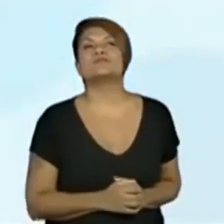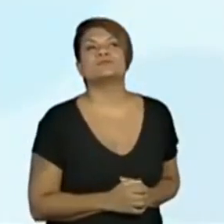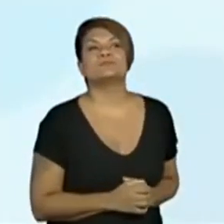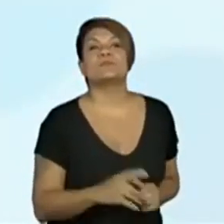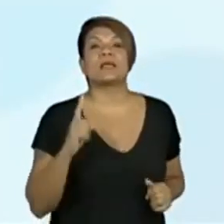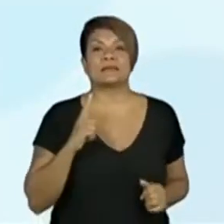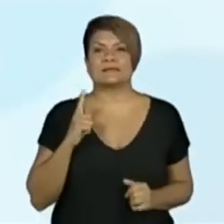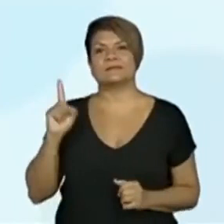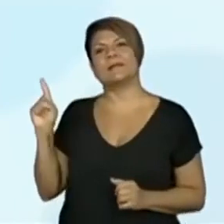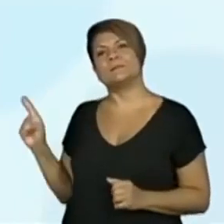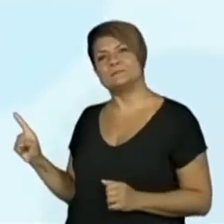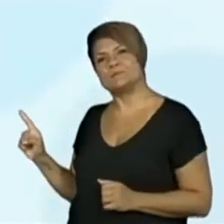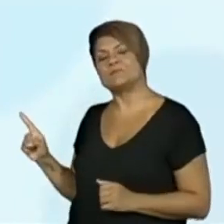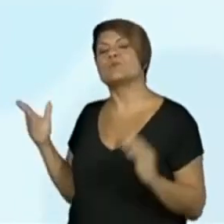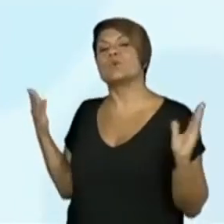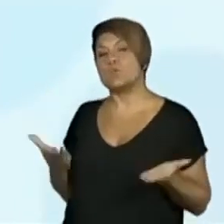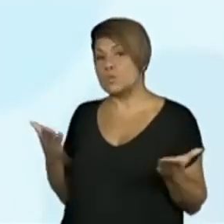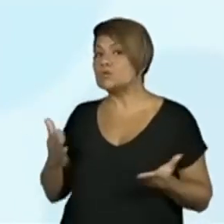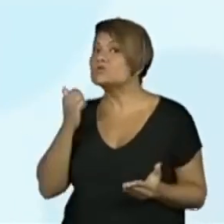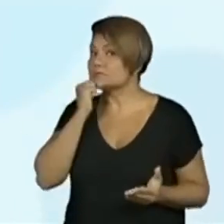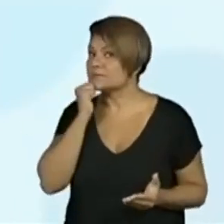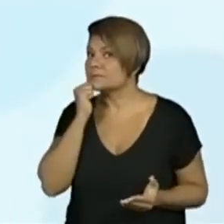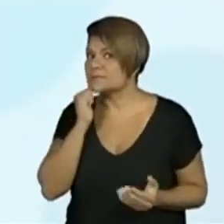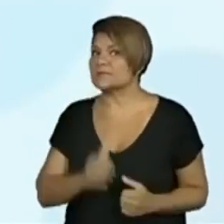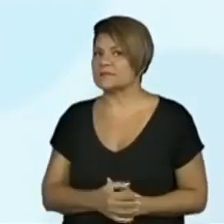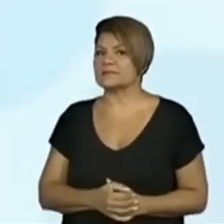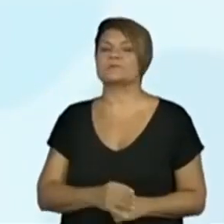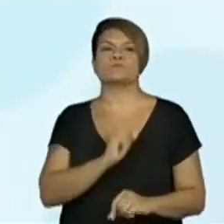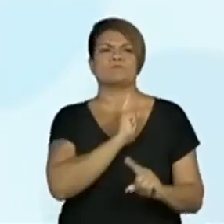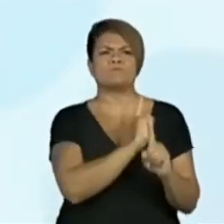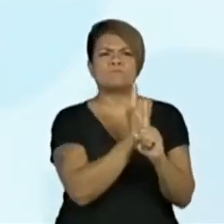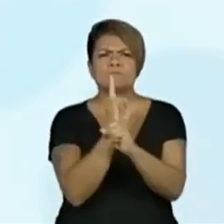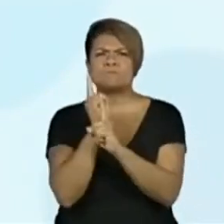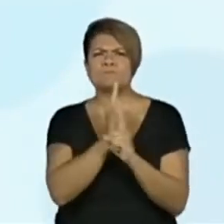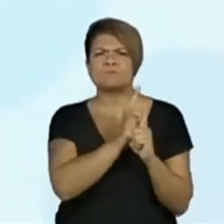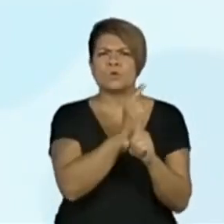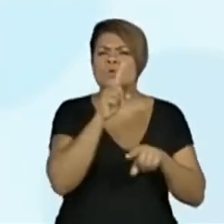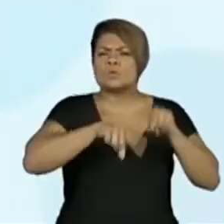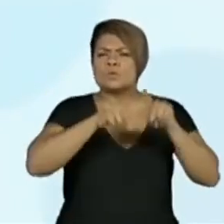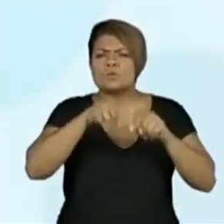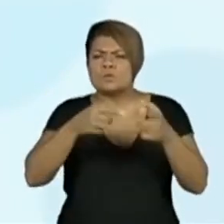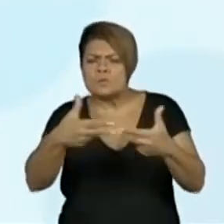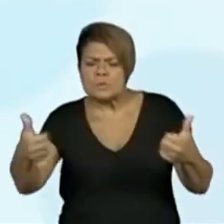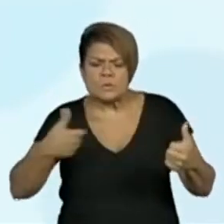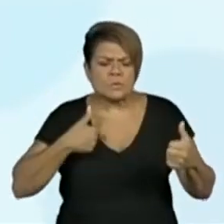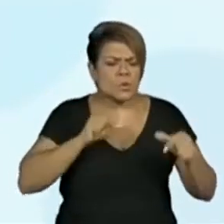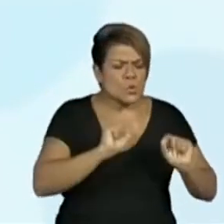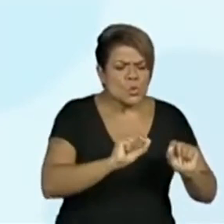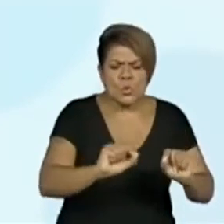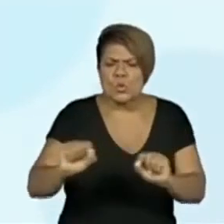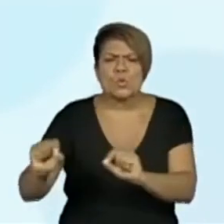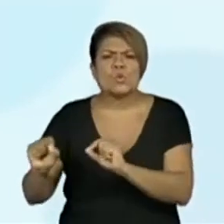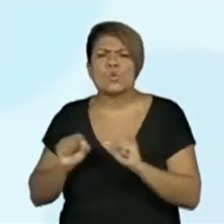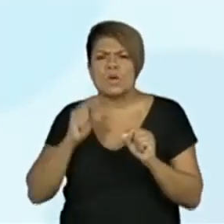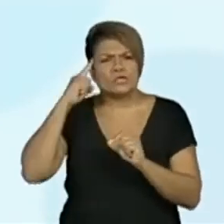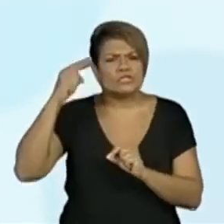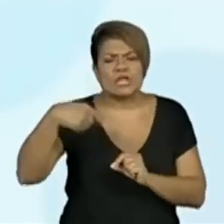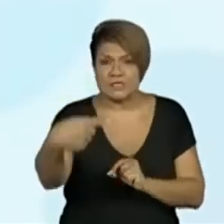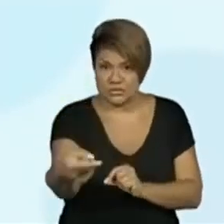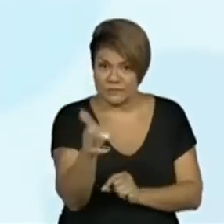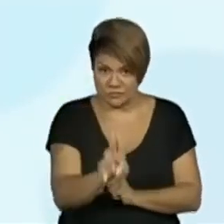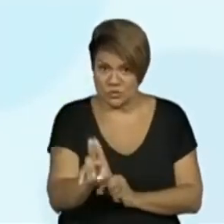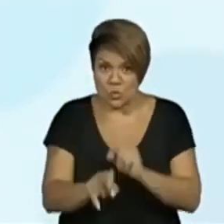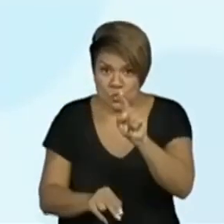nós temos aqui hoje em ciências identificar de Que materiais os objetos utilizados no